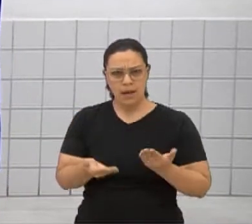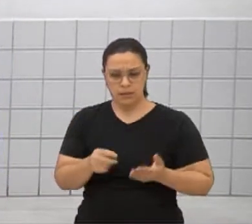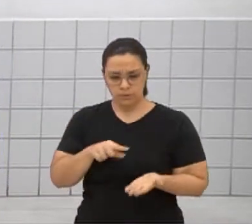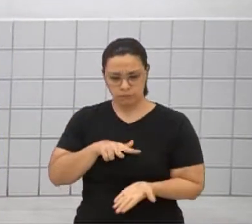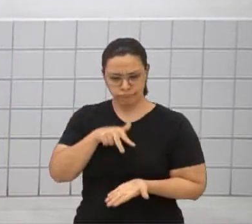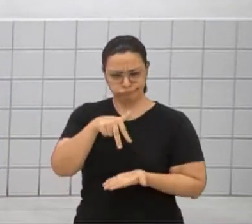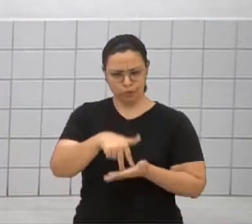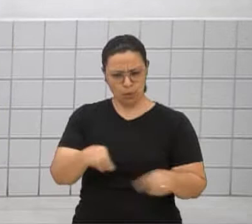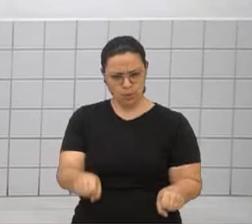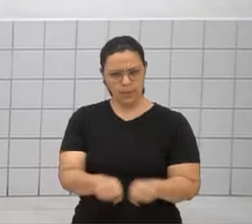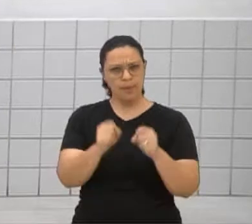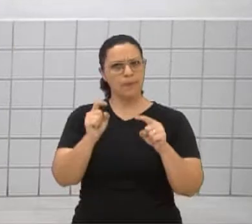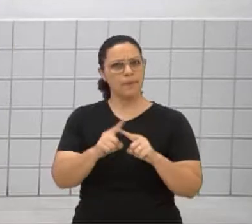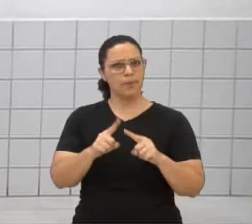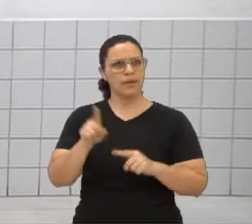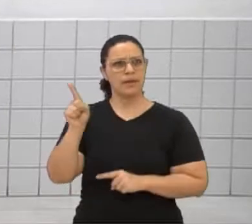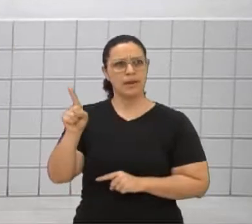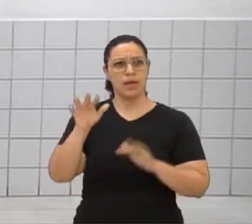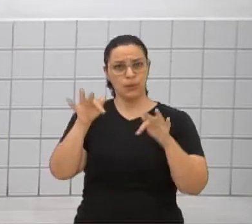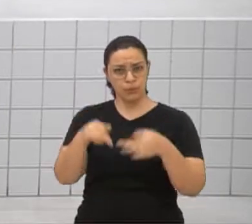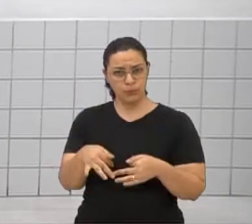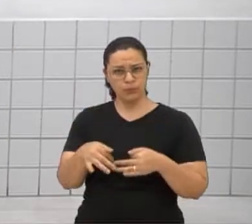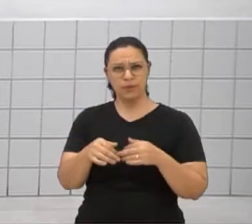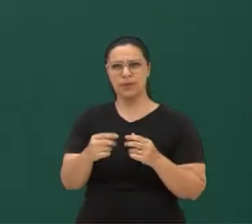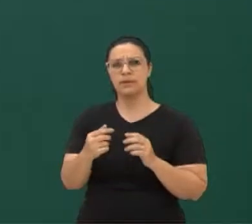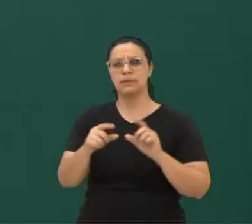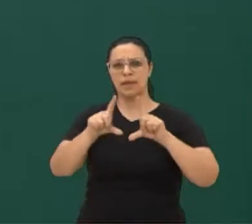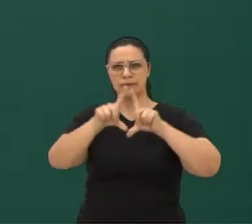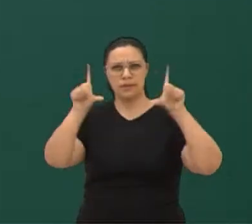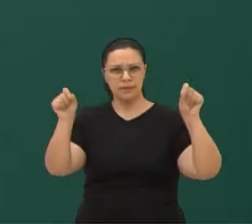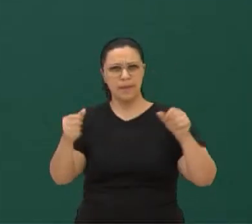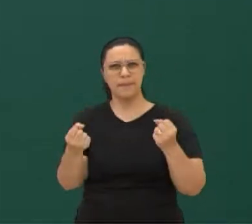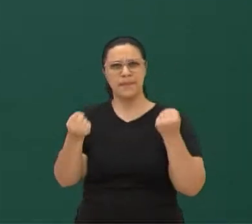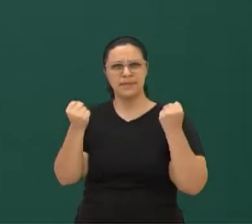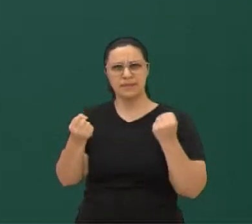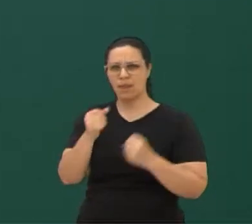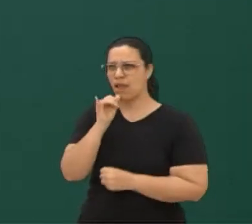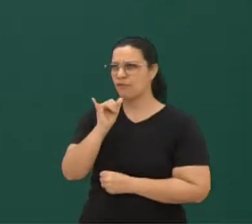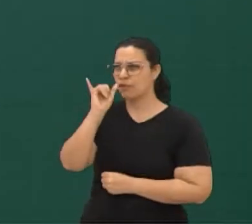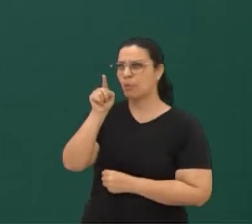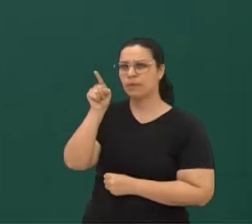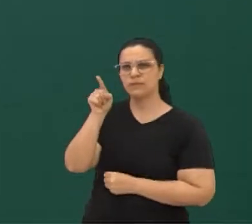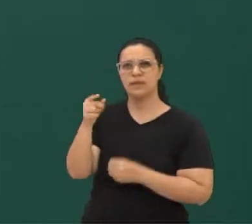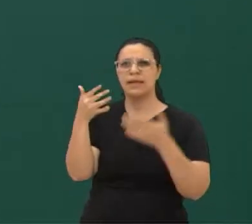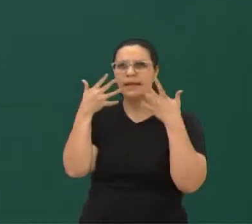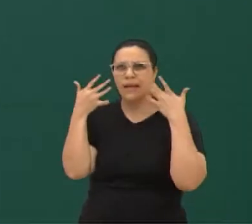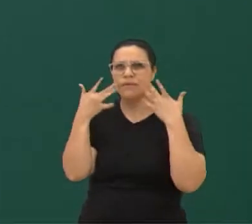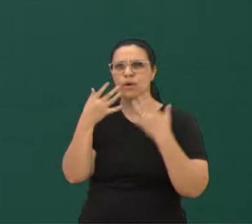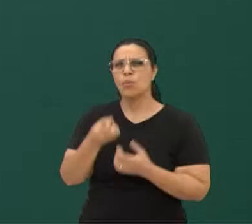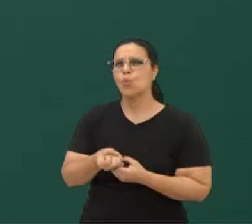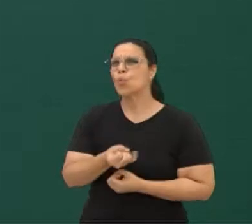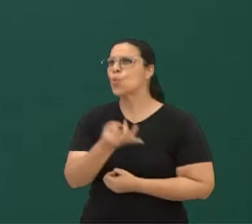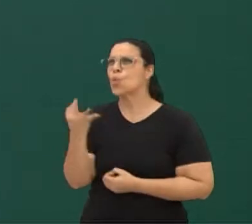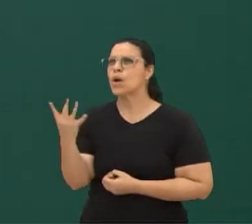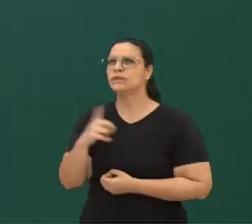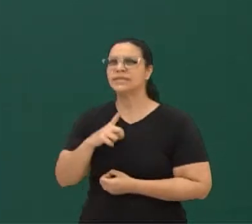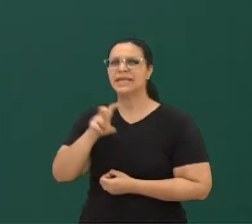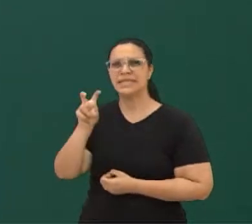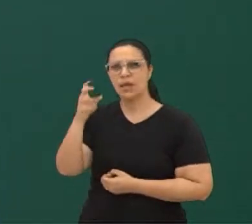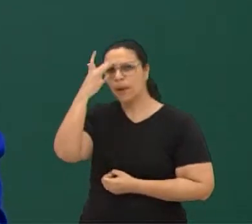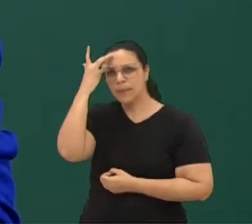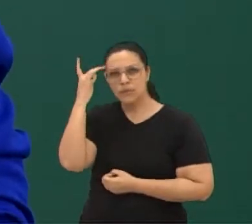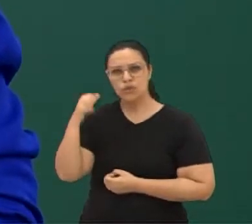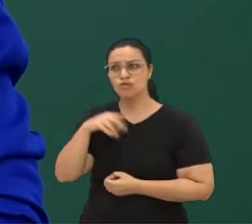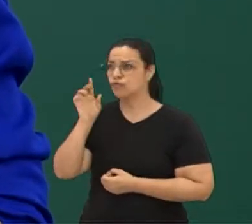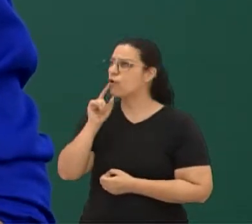Bendita dessa dessa balança porque lá no final da tirinha de perceber o pessoal que a balança falou para o garfo de assim ponto de você tá em cima você